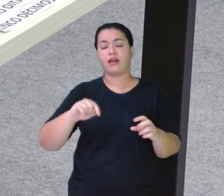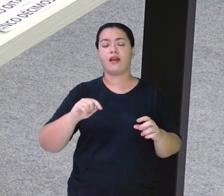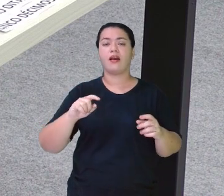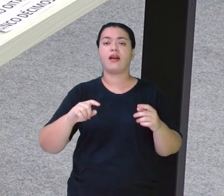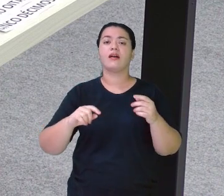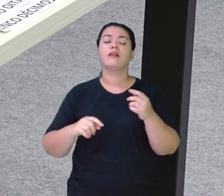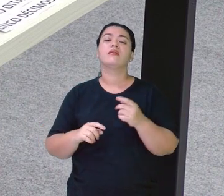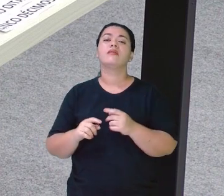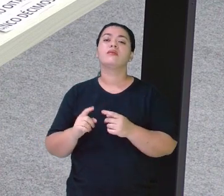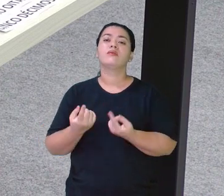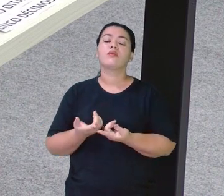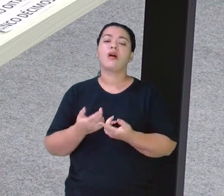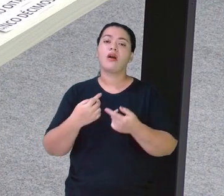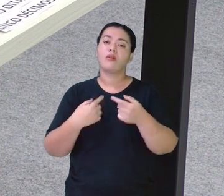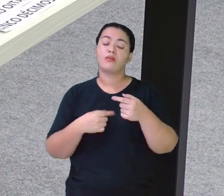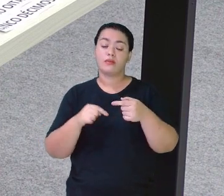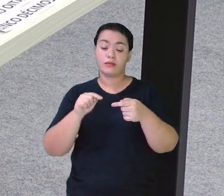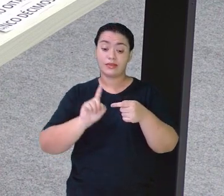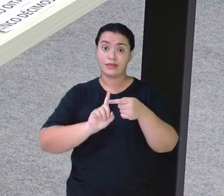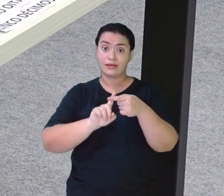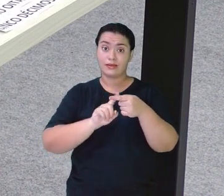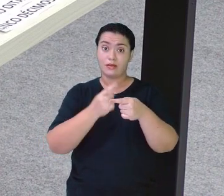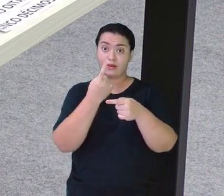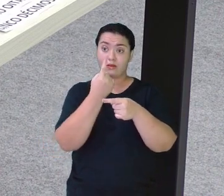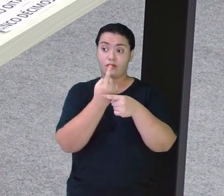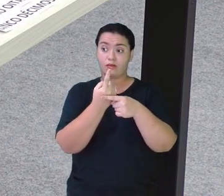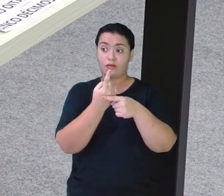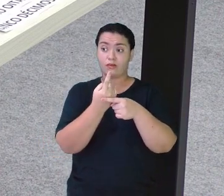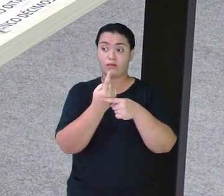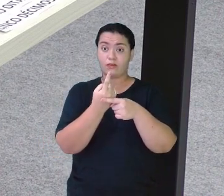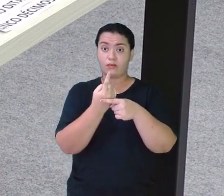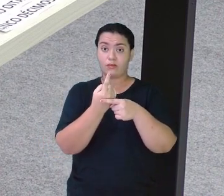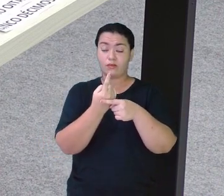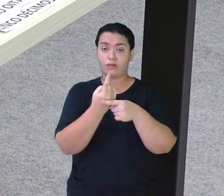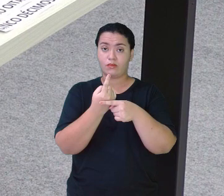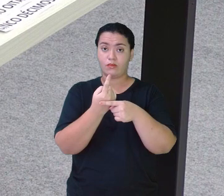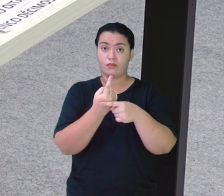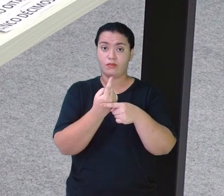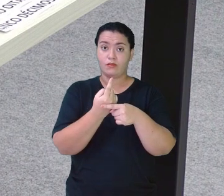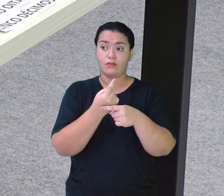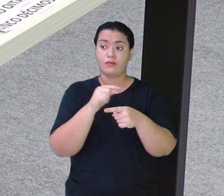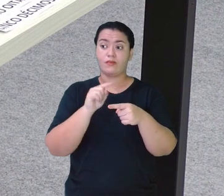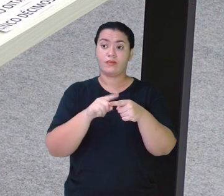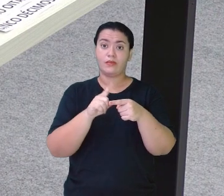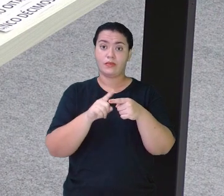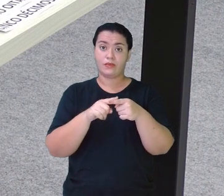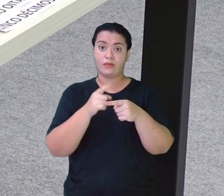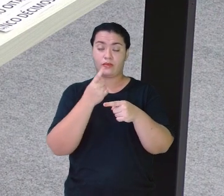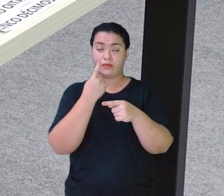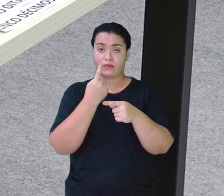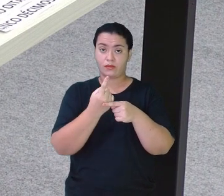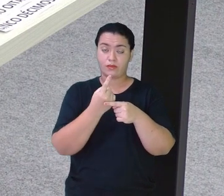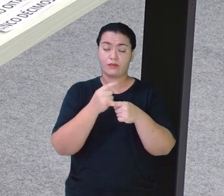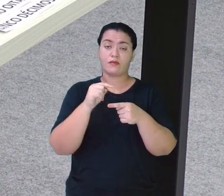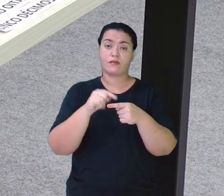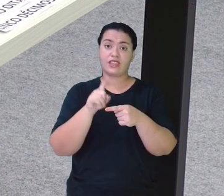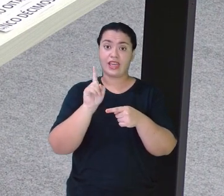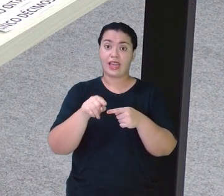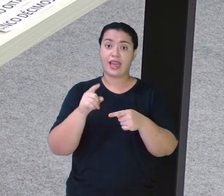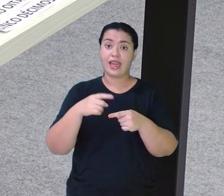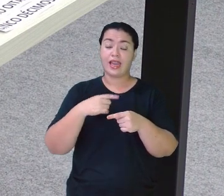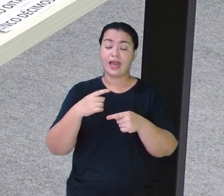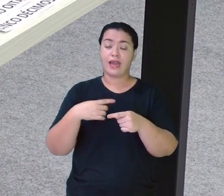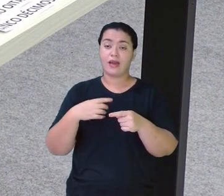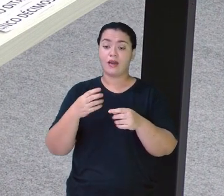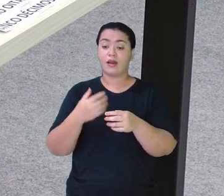comer, ela vai ficar na parte de cima, assim, ó. Este número de cima na fração é a parte